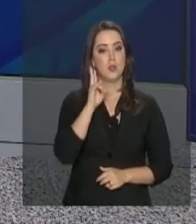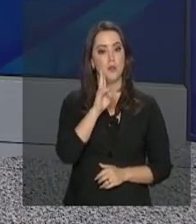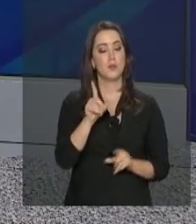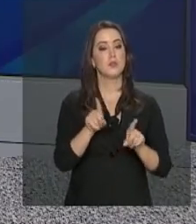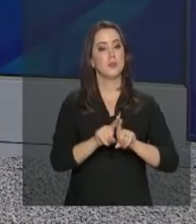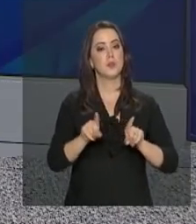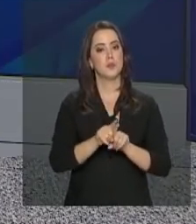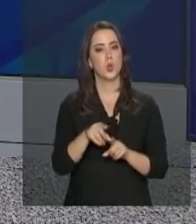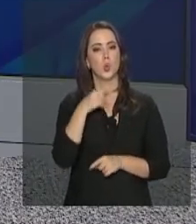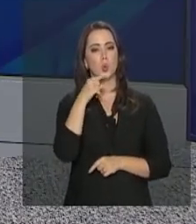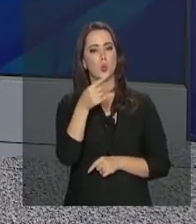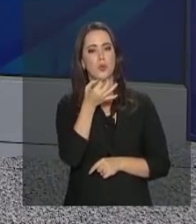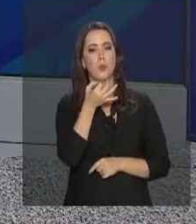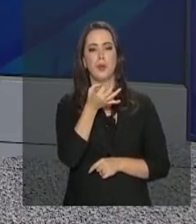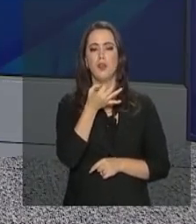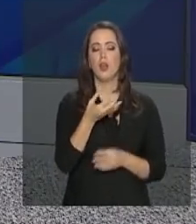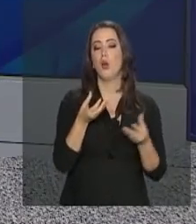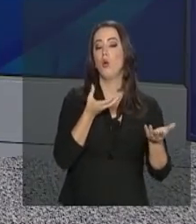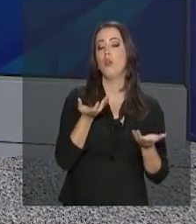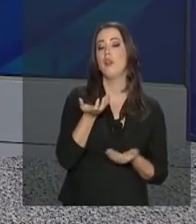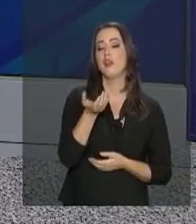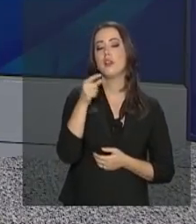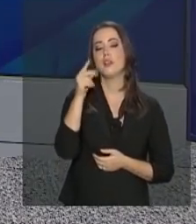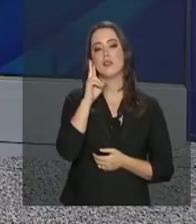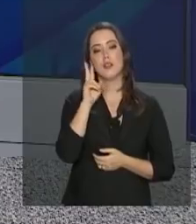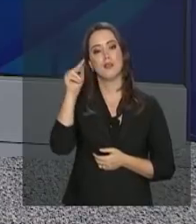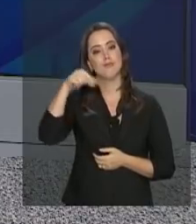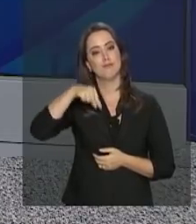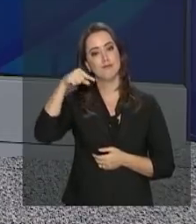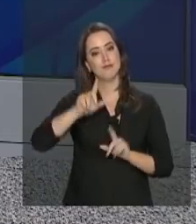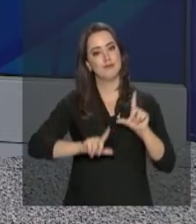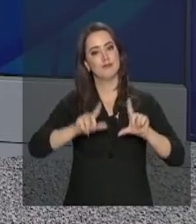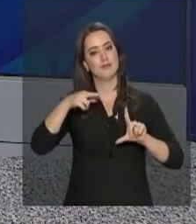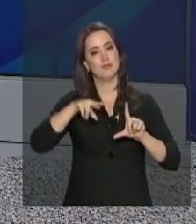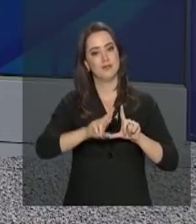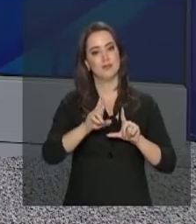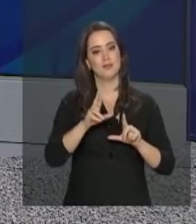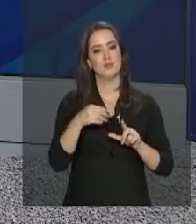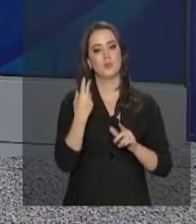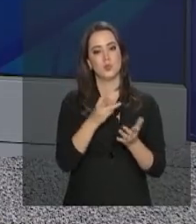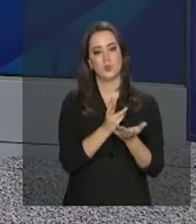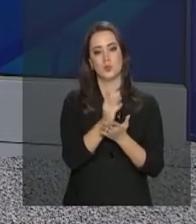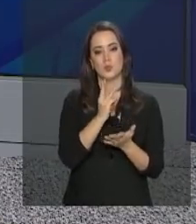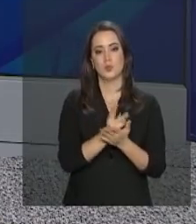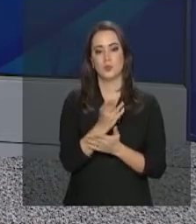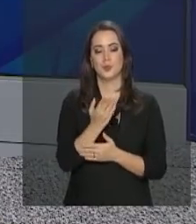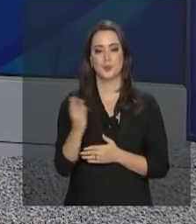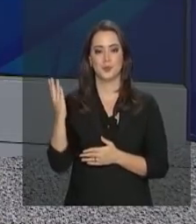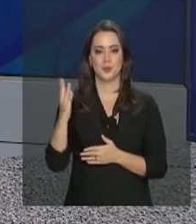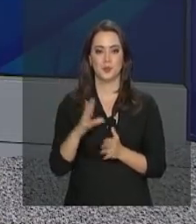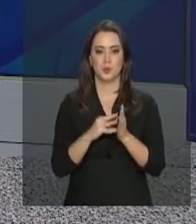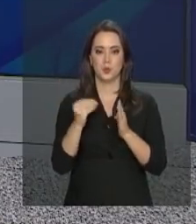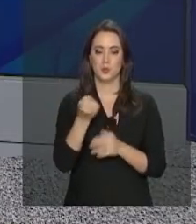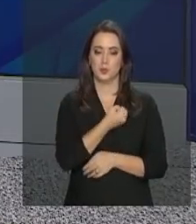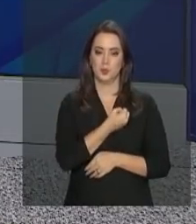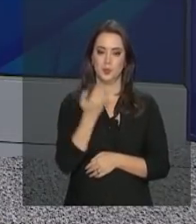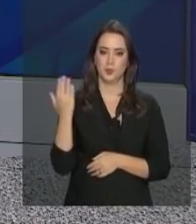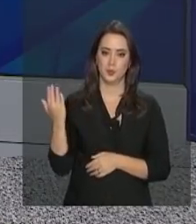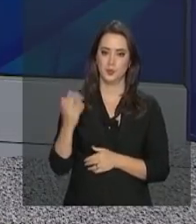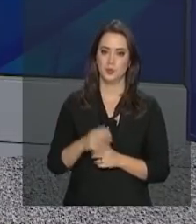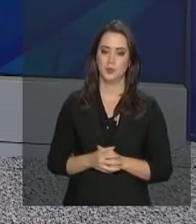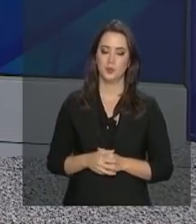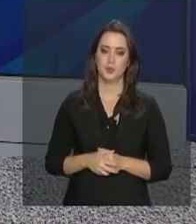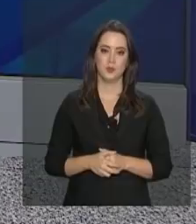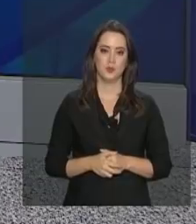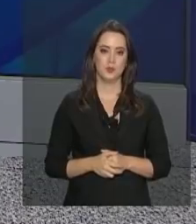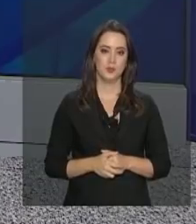pode ainda mandar sugestões de reportagens e dúvidas sobre programas e ações do governo federal para o nosso batizado então anote aí é